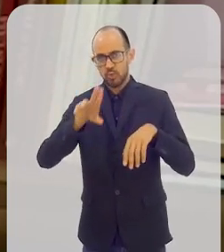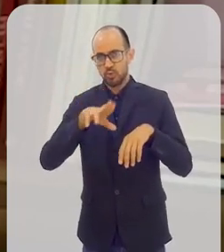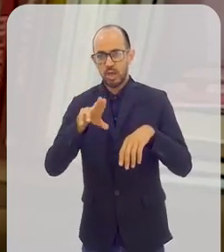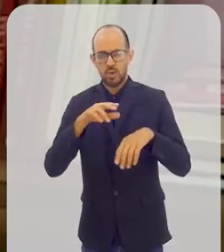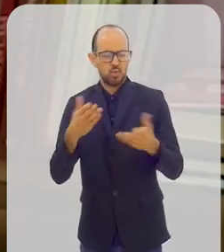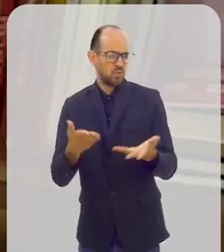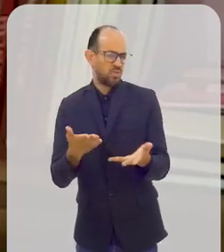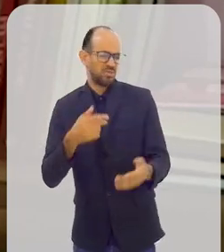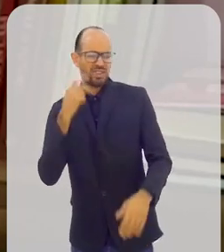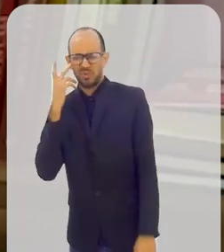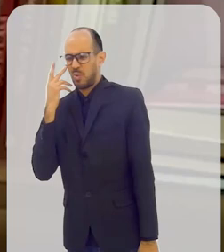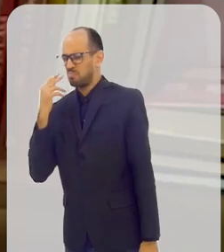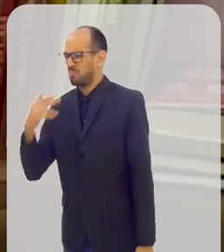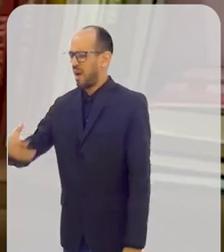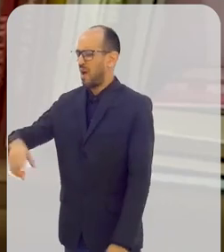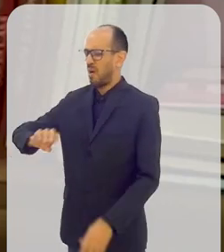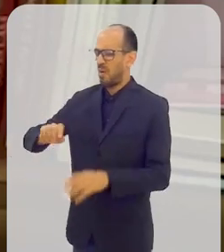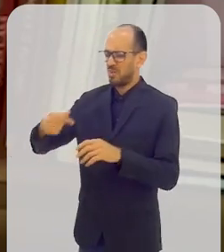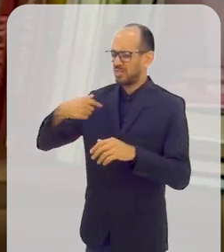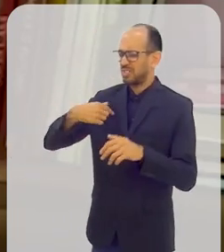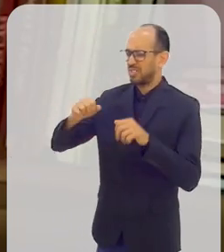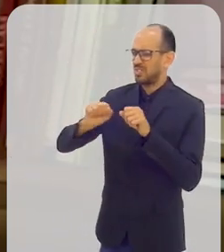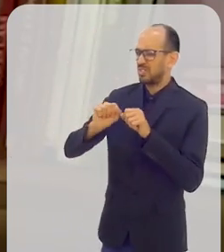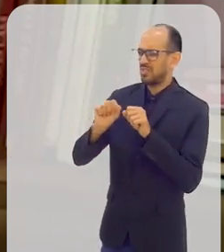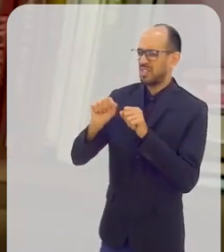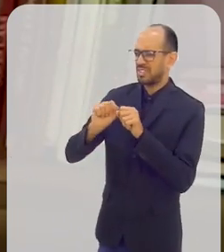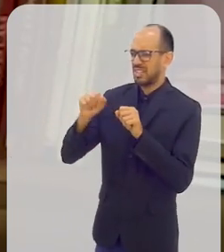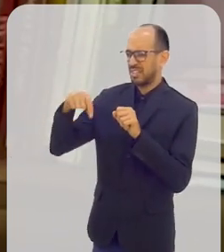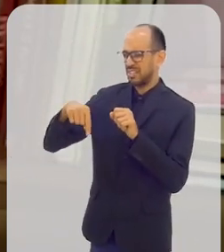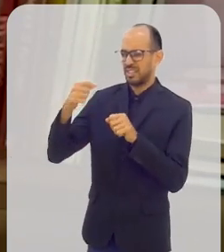hoje é normal, a gente está aqui fazendo essa transmissão